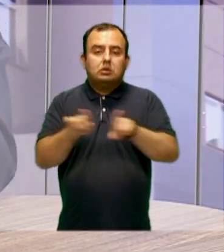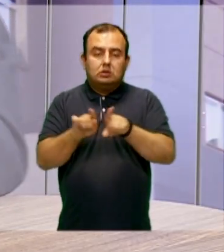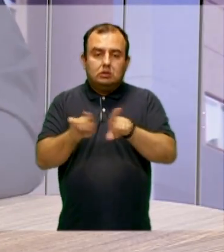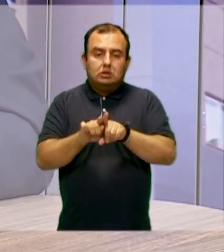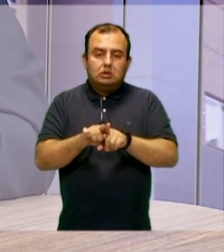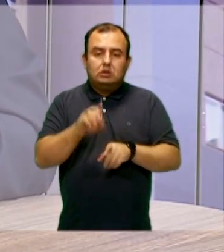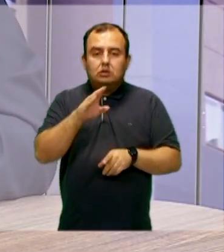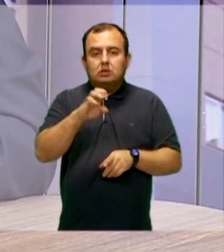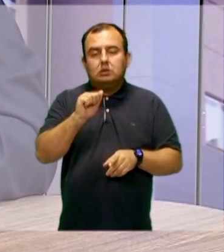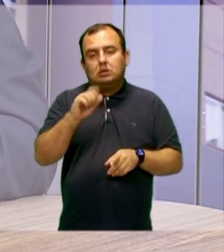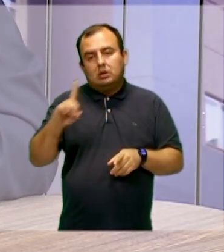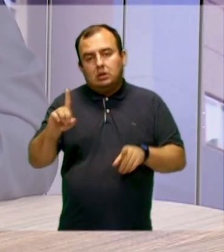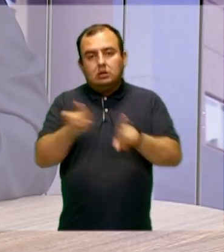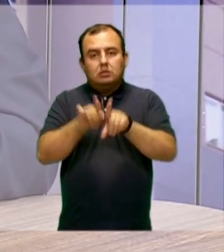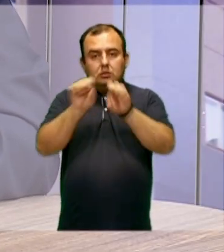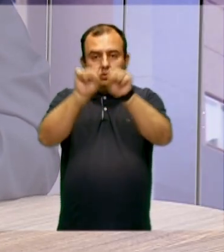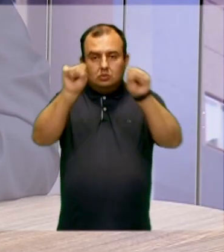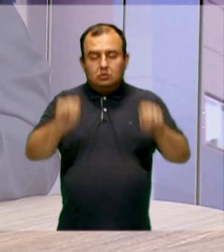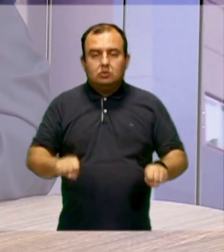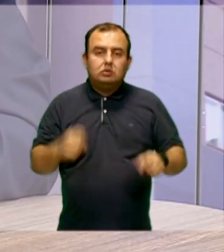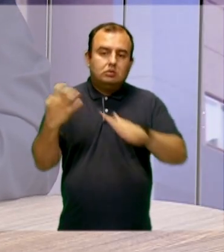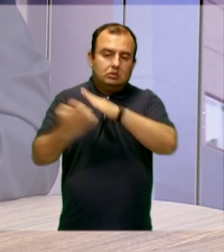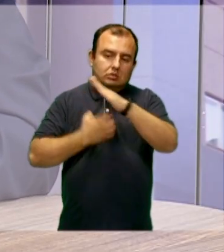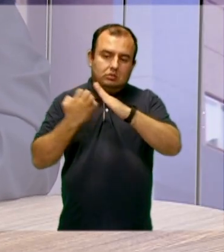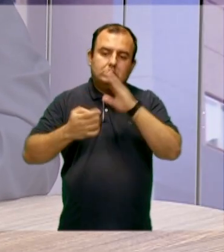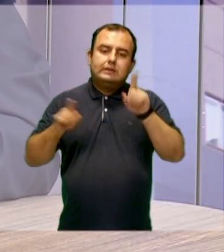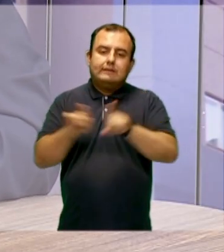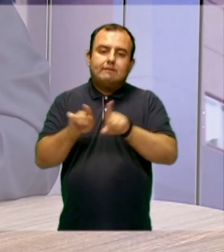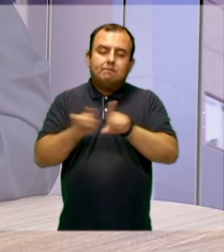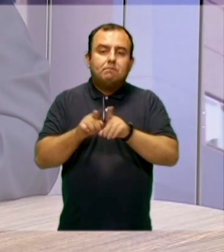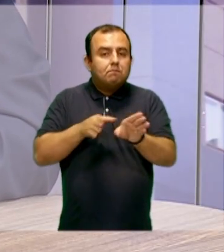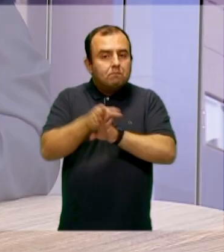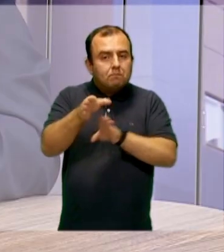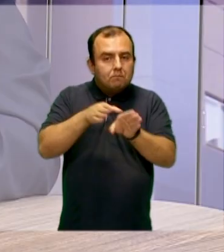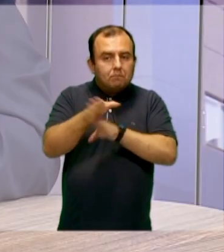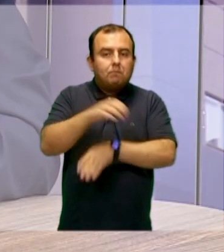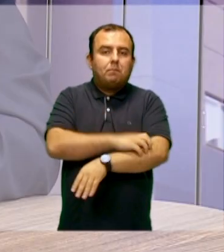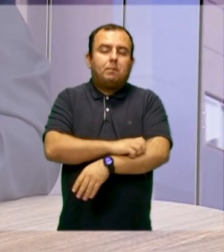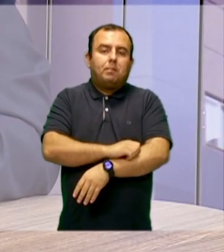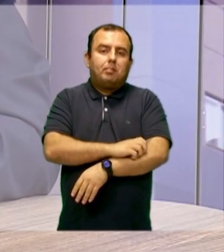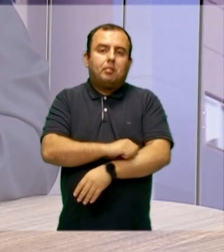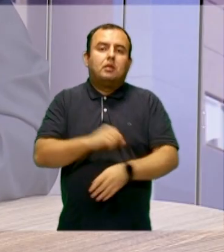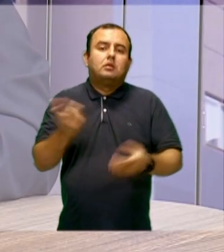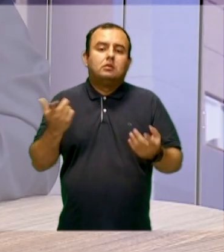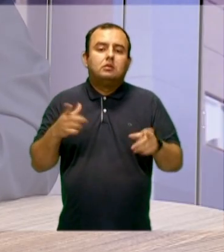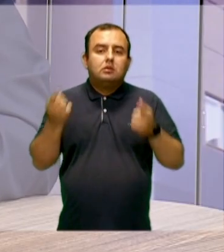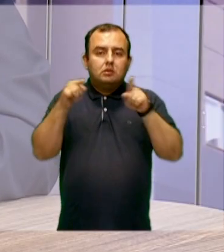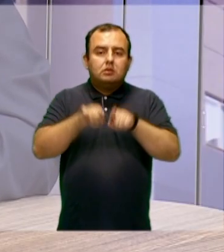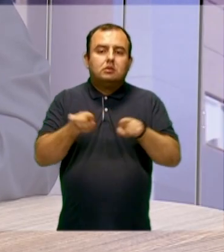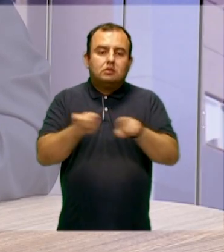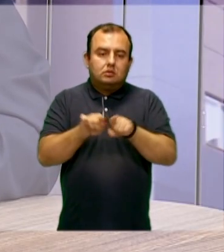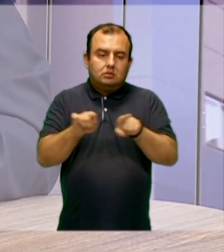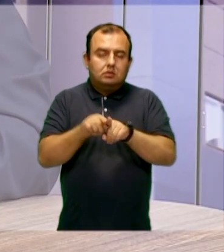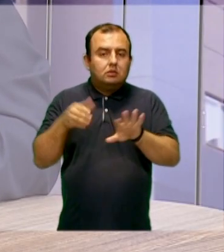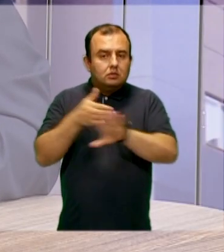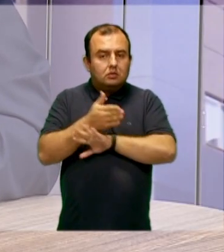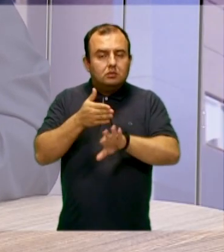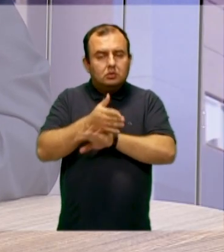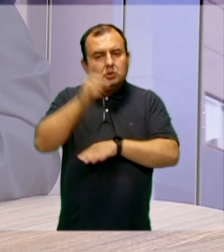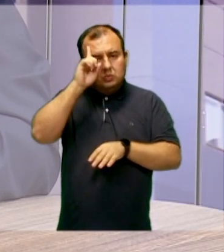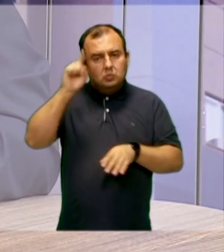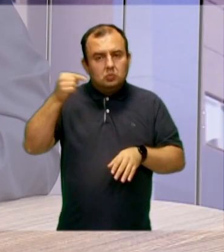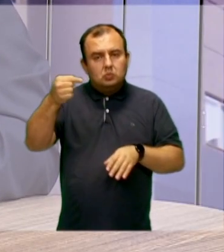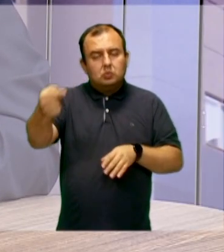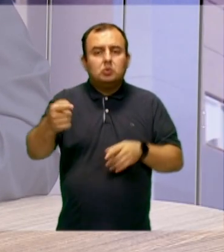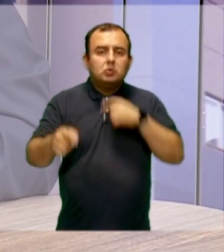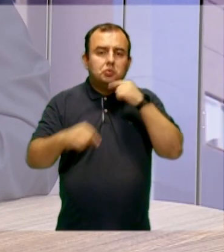do SIAD, do sistema, com a própria empresa, para dar algumas orientações. E a empresa é bem parceira nesse sentido, ela participa no dia a dia, conversa,